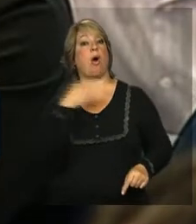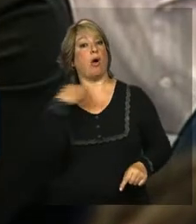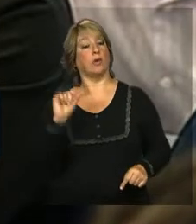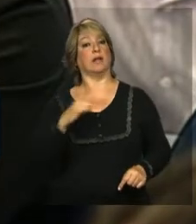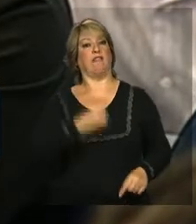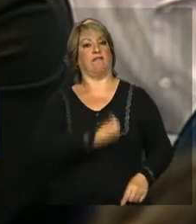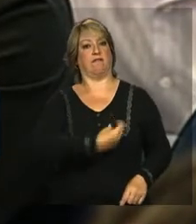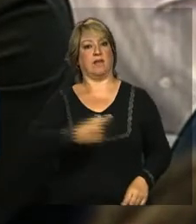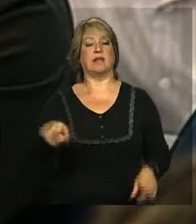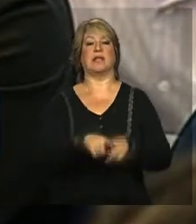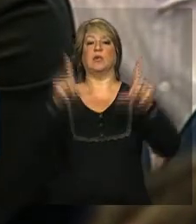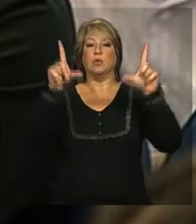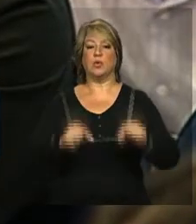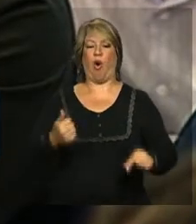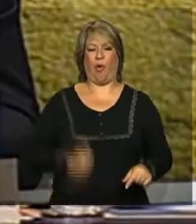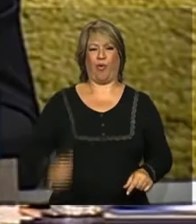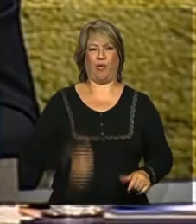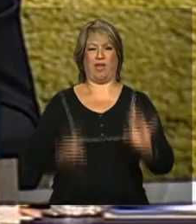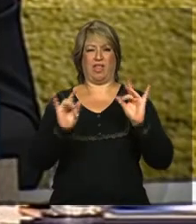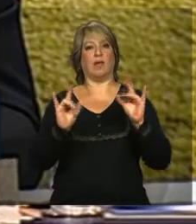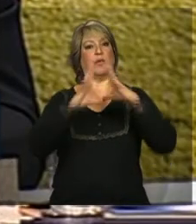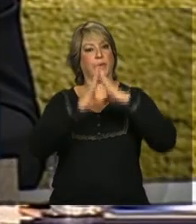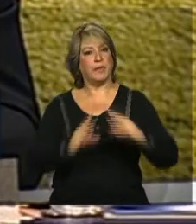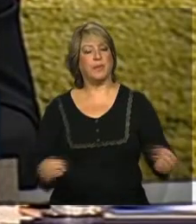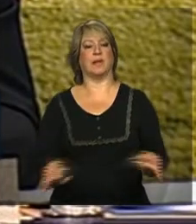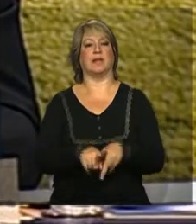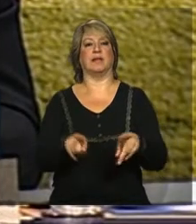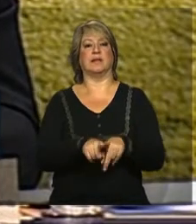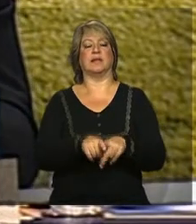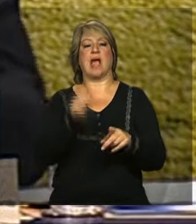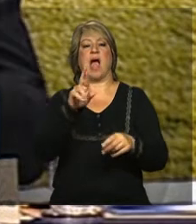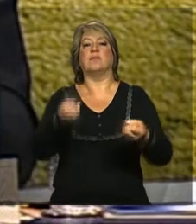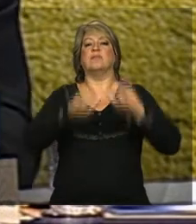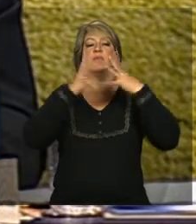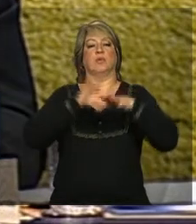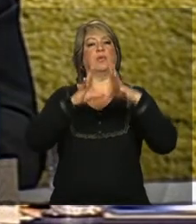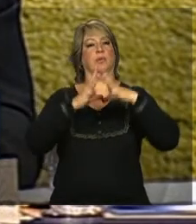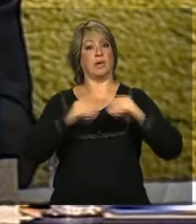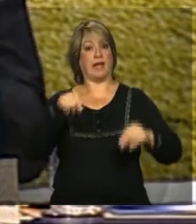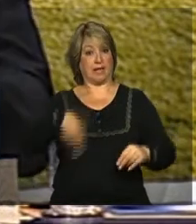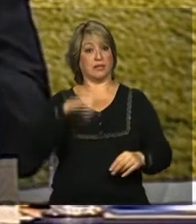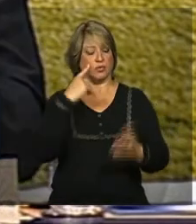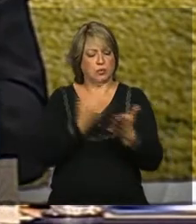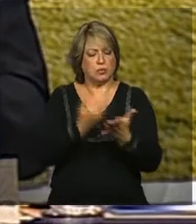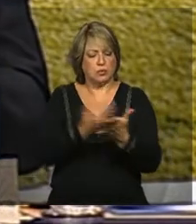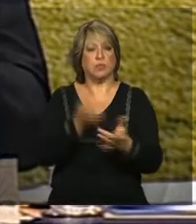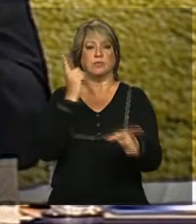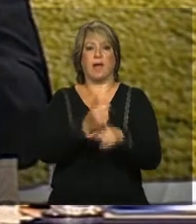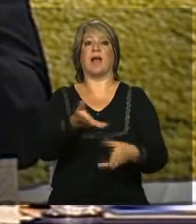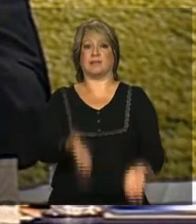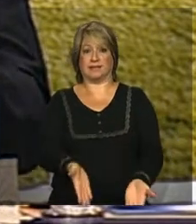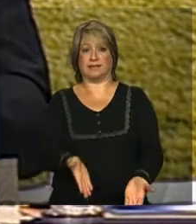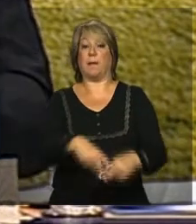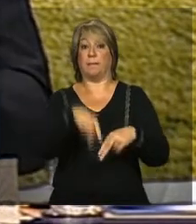infantil reduzir doenças por diarreia doenças respiratórias infecciosas esses estudos mostram isso por isso que esse público